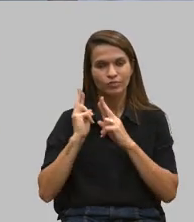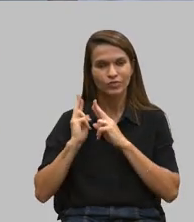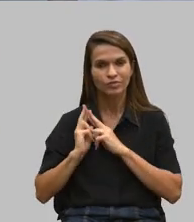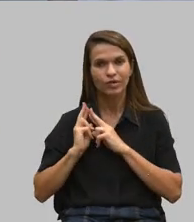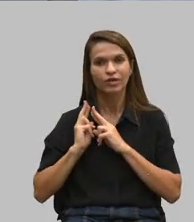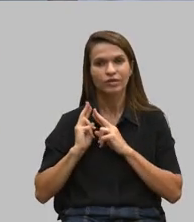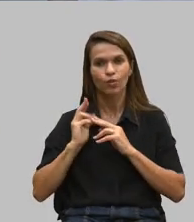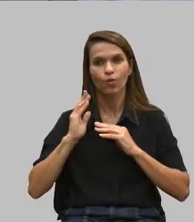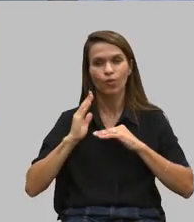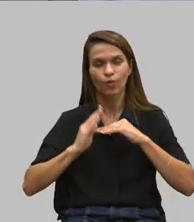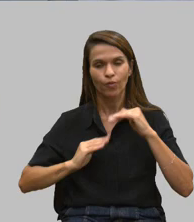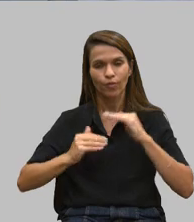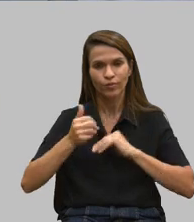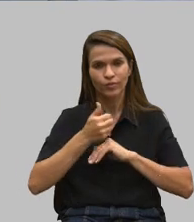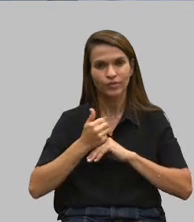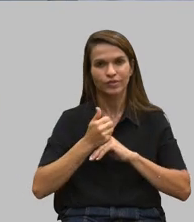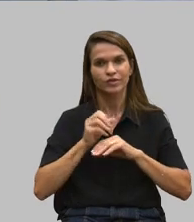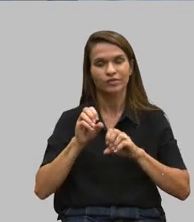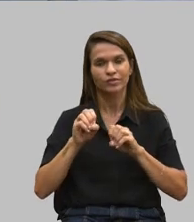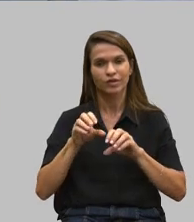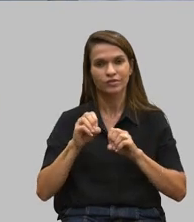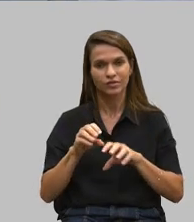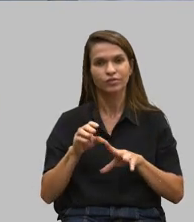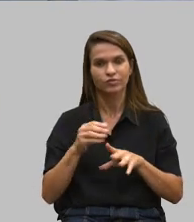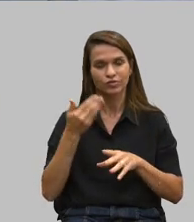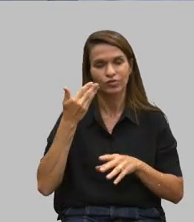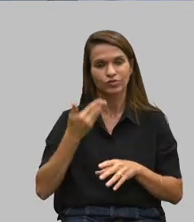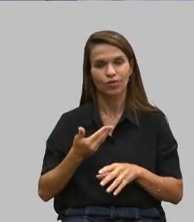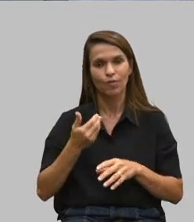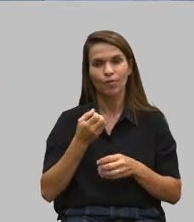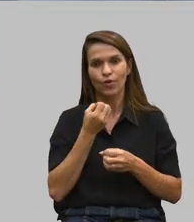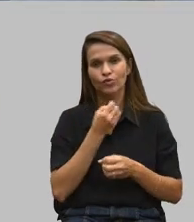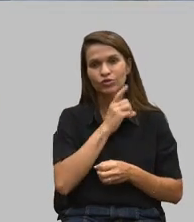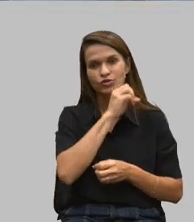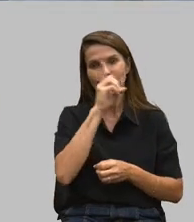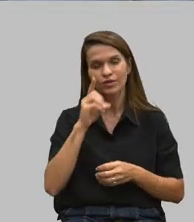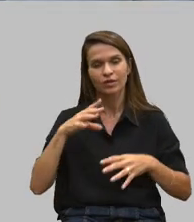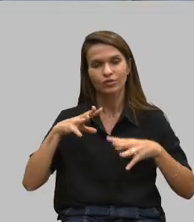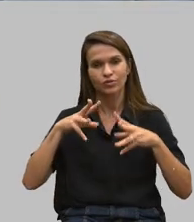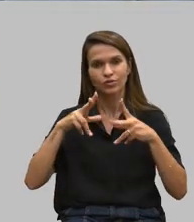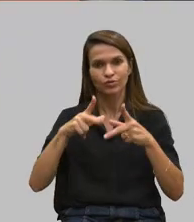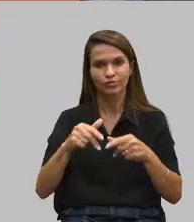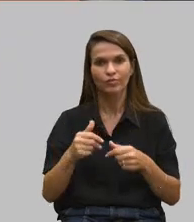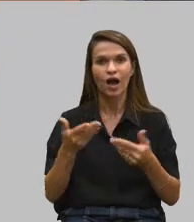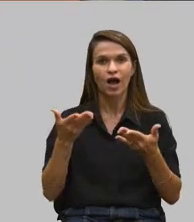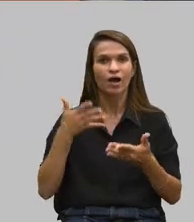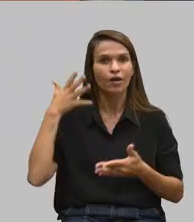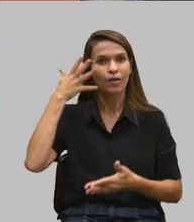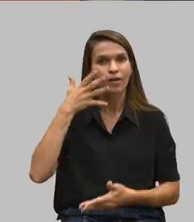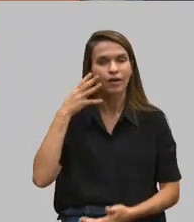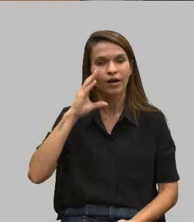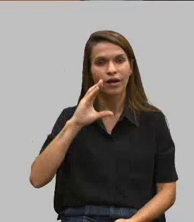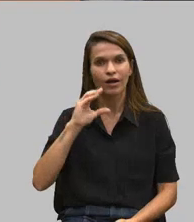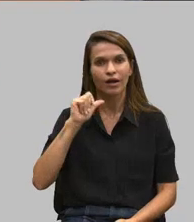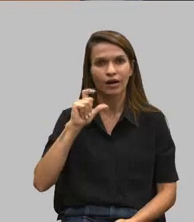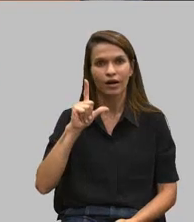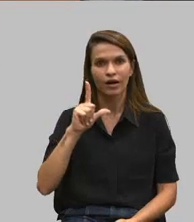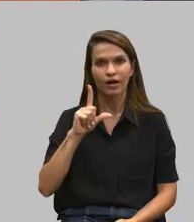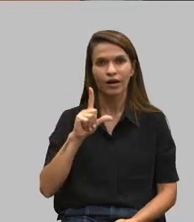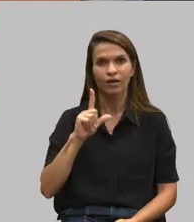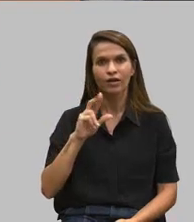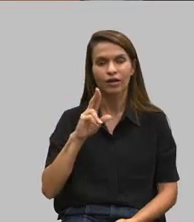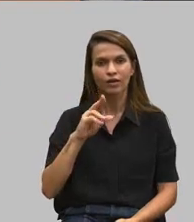profissionais de educação que somos então meu muito obrigado Um bom dia a todos com a palavra Cláudio Aparecida Lara Augusto da